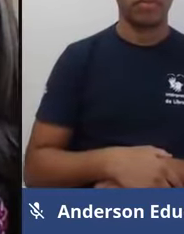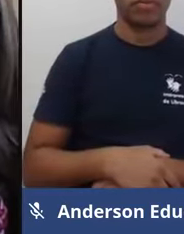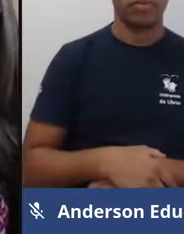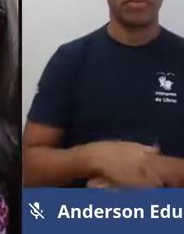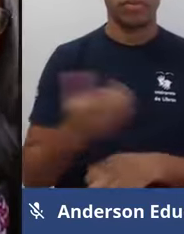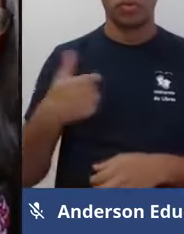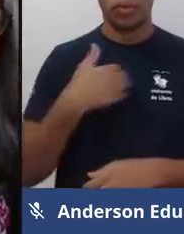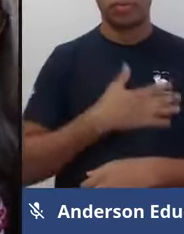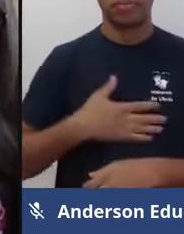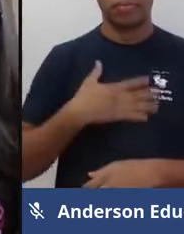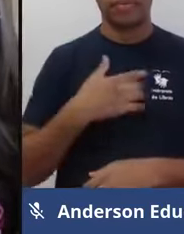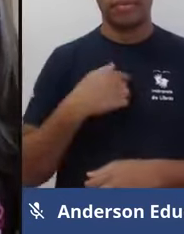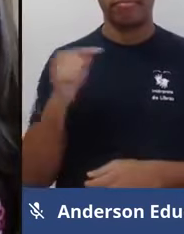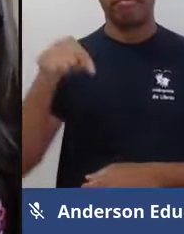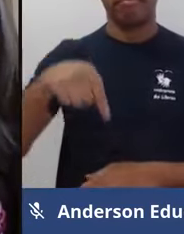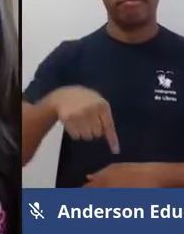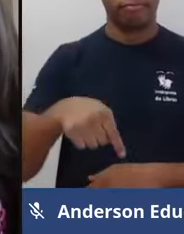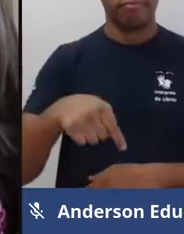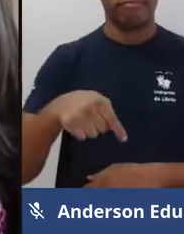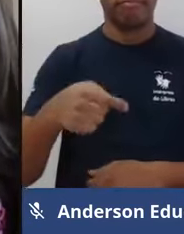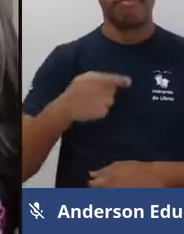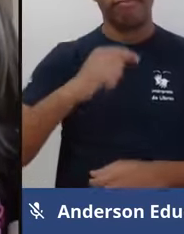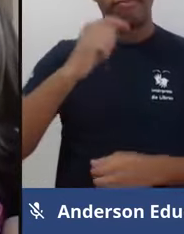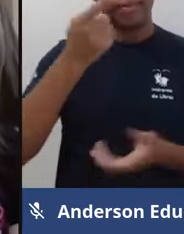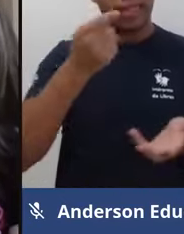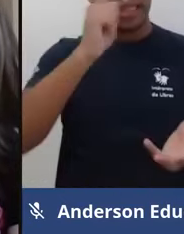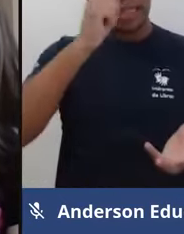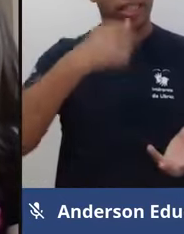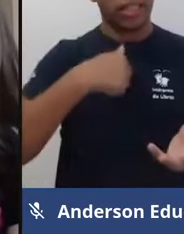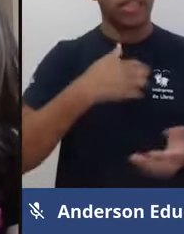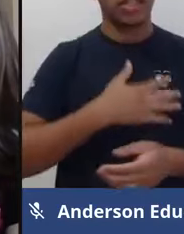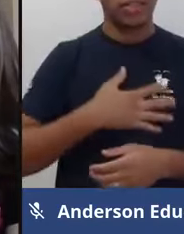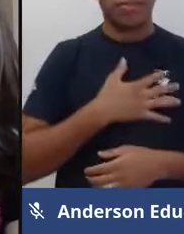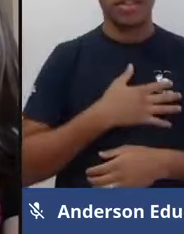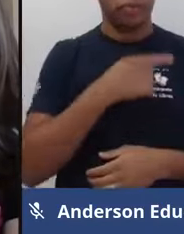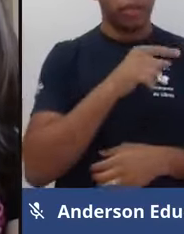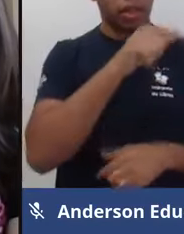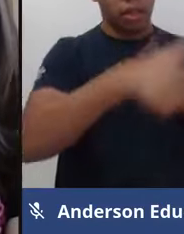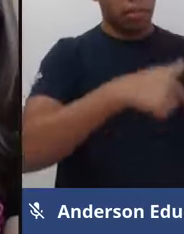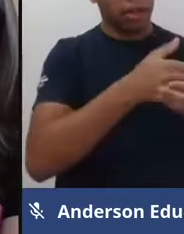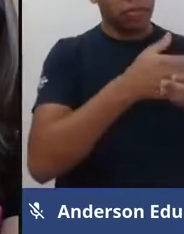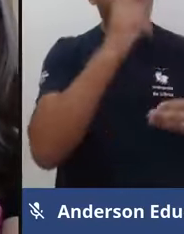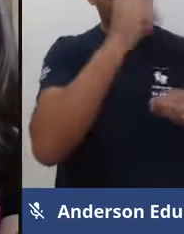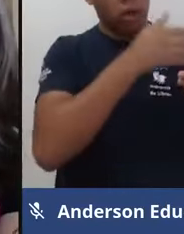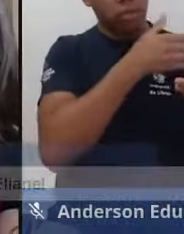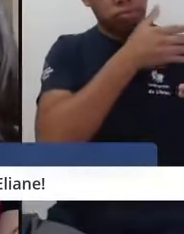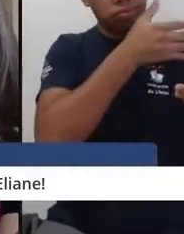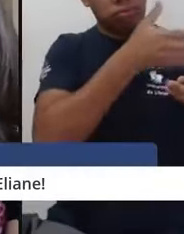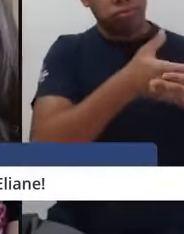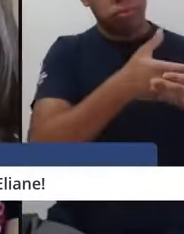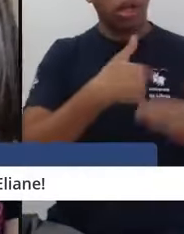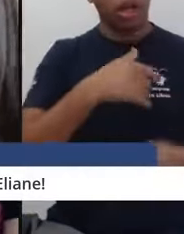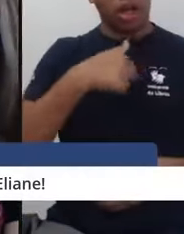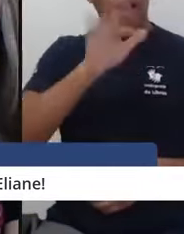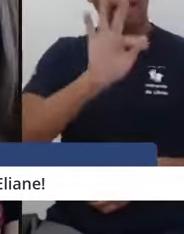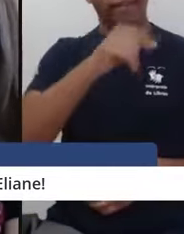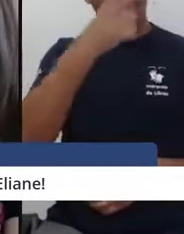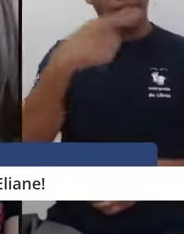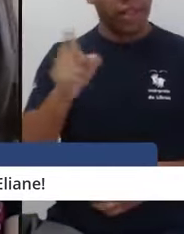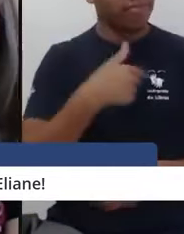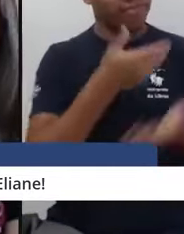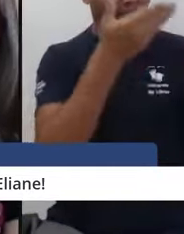aqui, Cid. Eu sou muito fã do trabalho que você tem realizado, da história, esse legado. Parabéns por